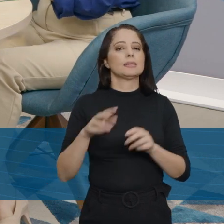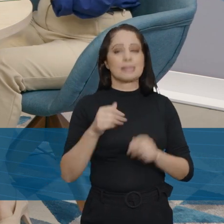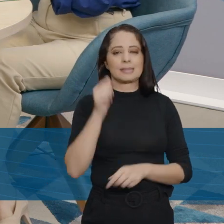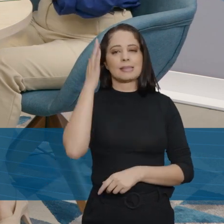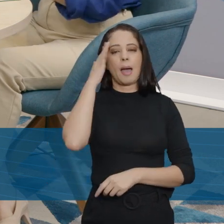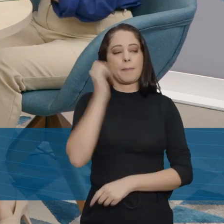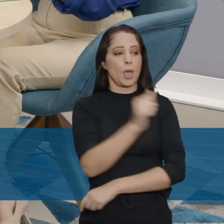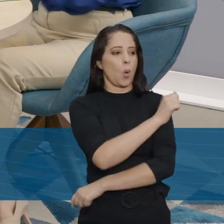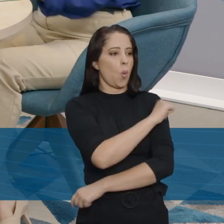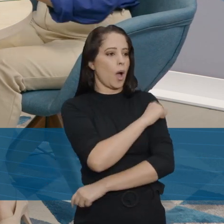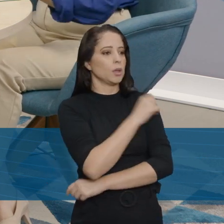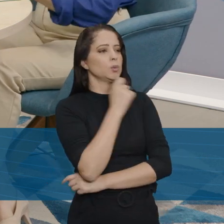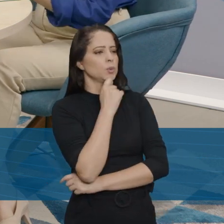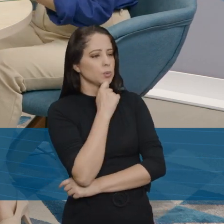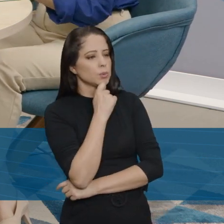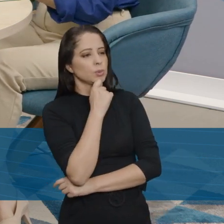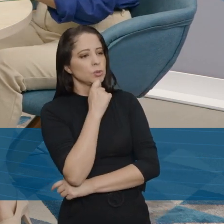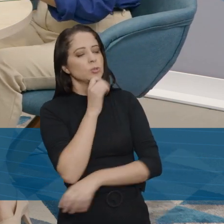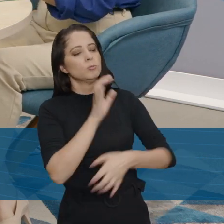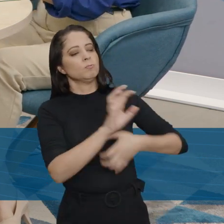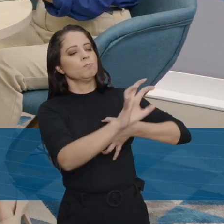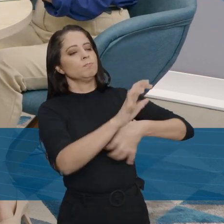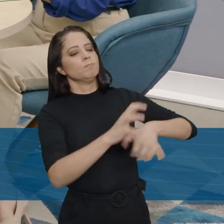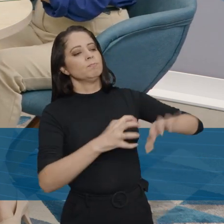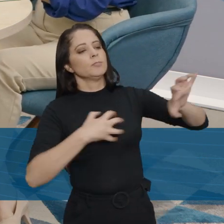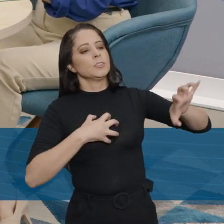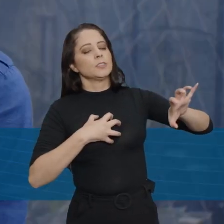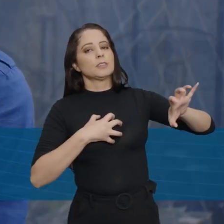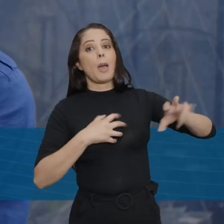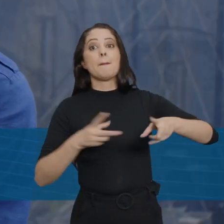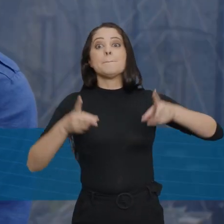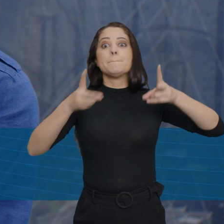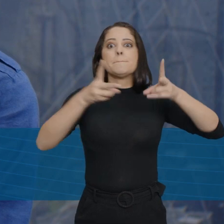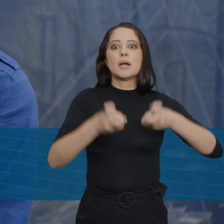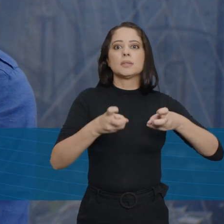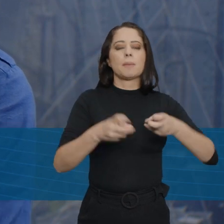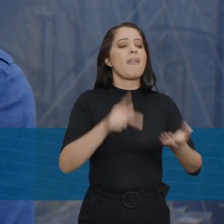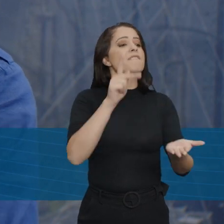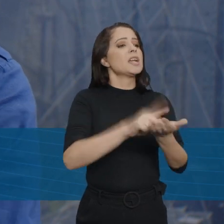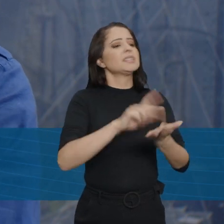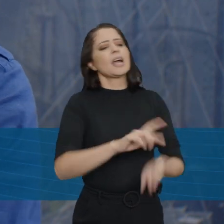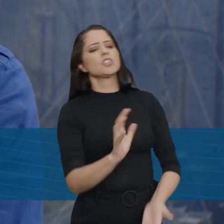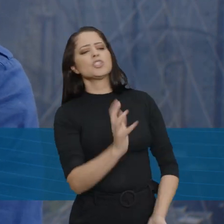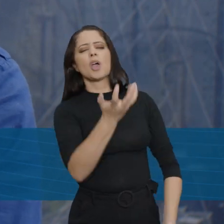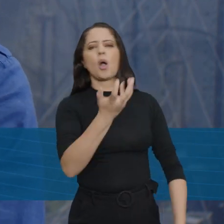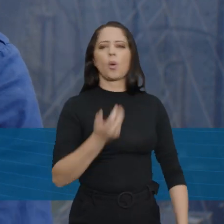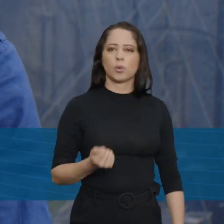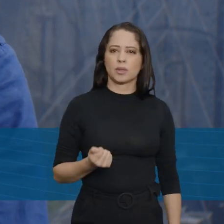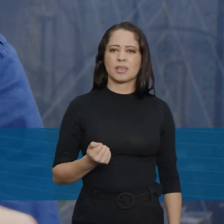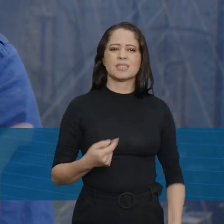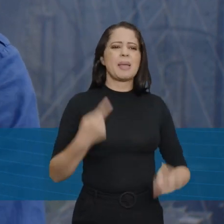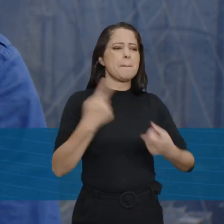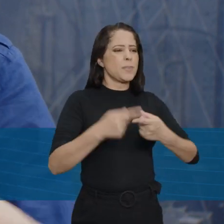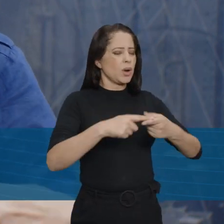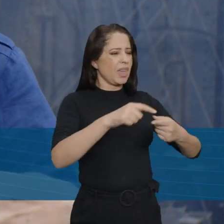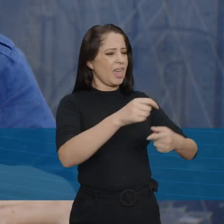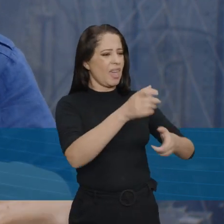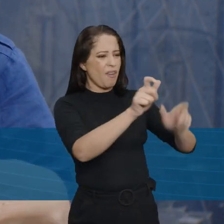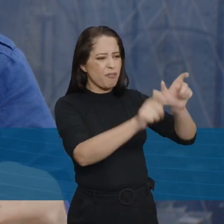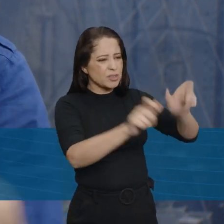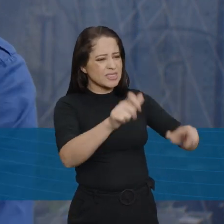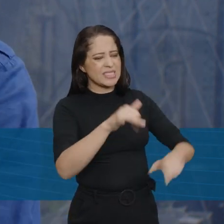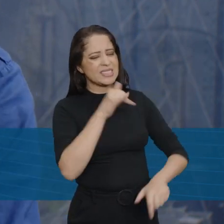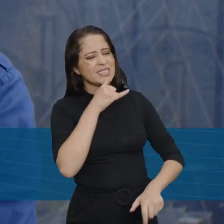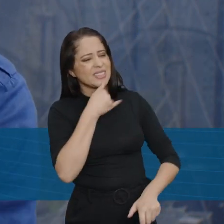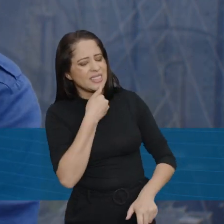para o nosso aluno, de olhar para o nosso adolescente, para a nossa criança e perceber realmente o que está acontecendo, por que tem tanta angústia, por que